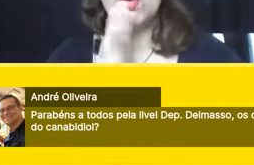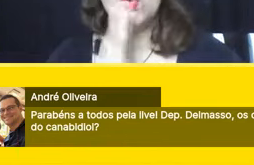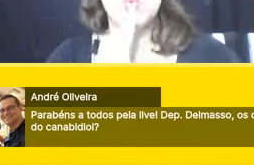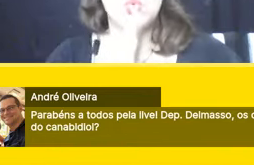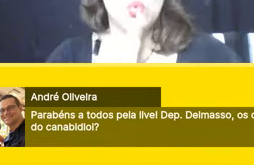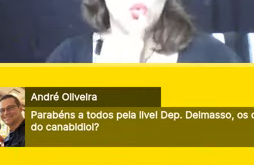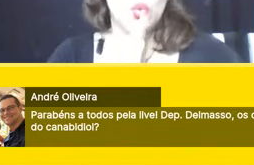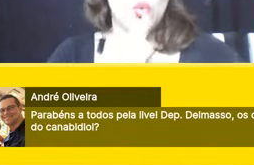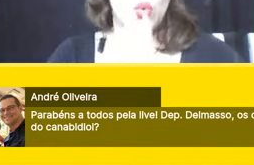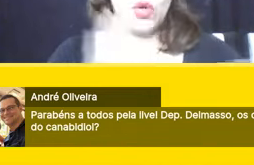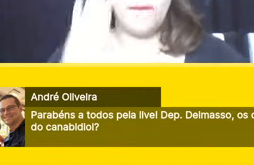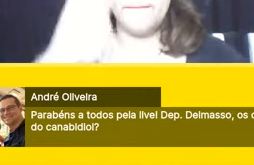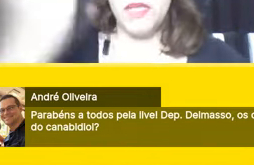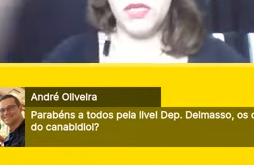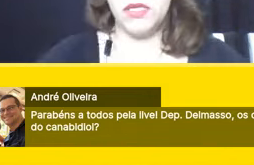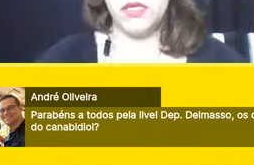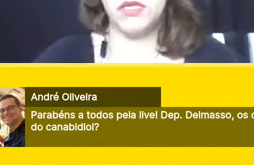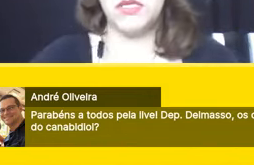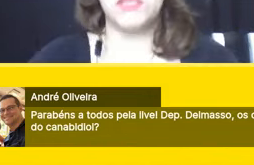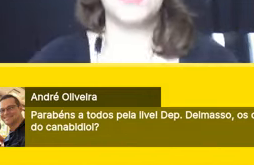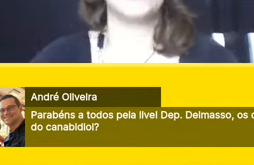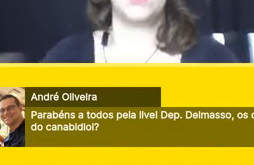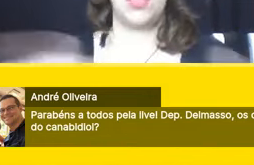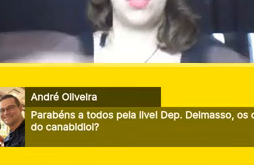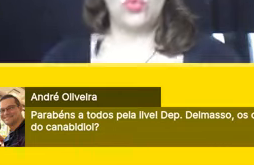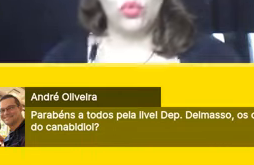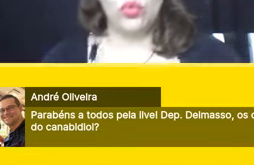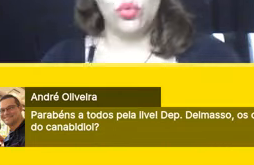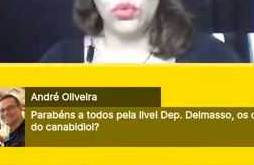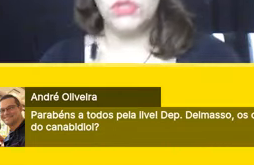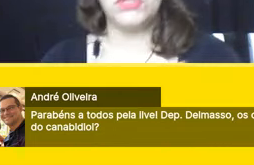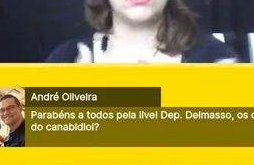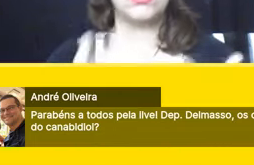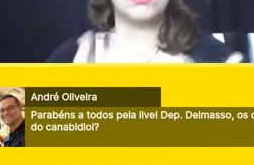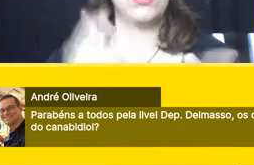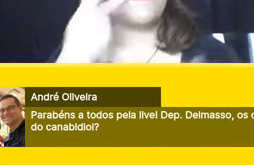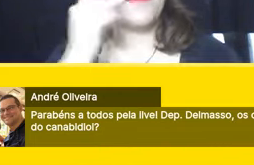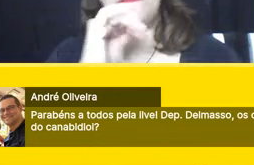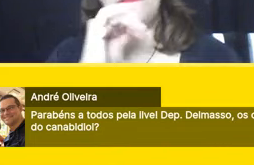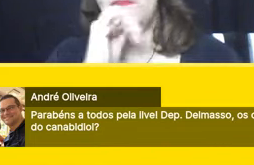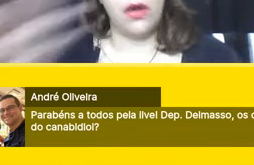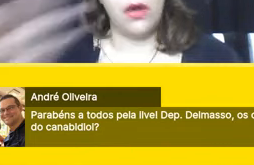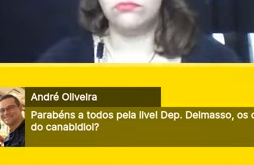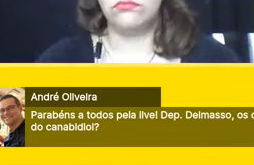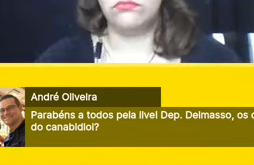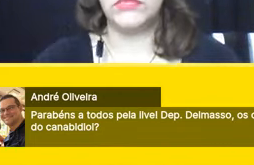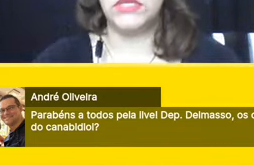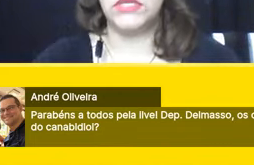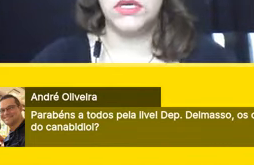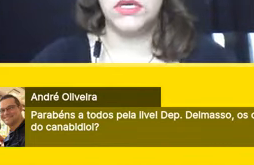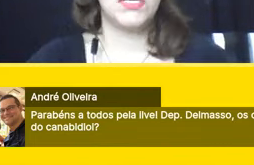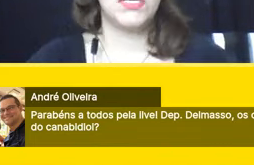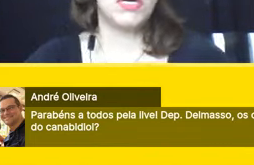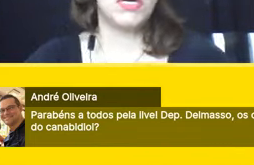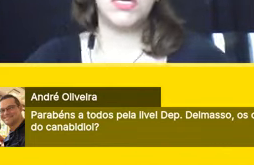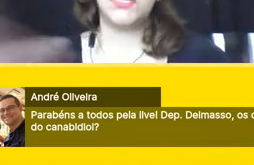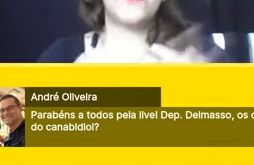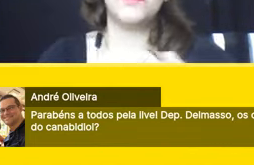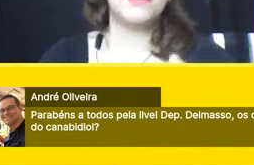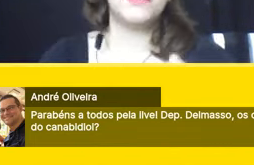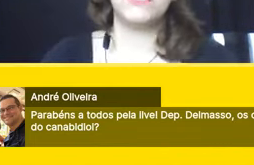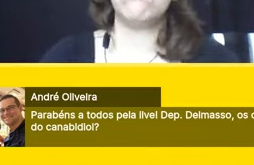pessoas, dos autistas, dos pais, das mães, das famílias, que a gente